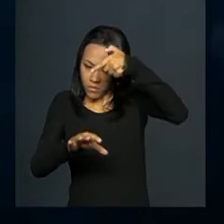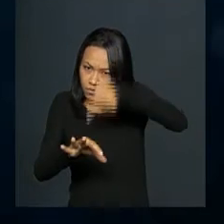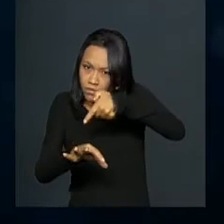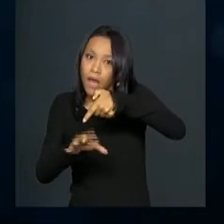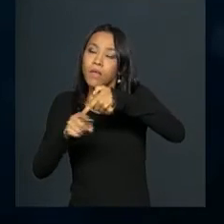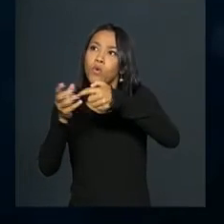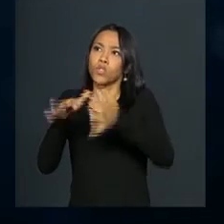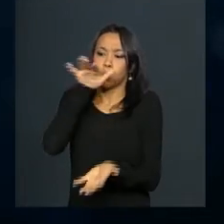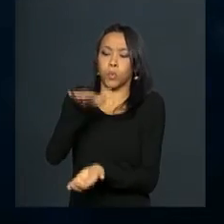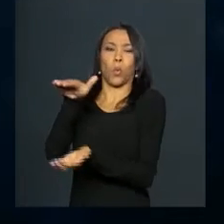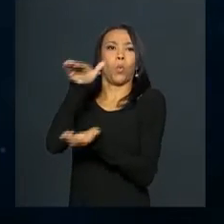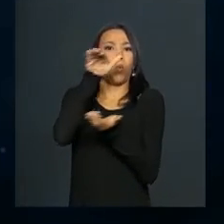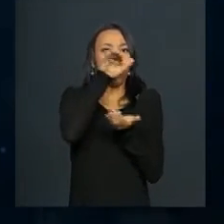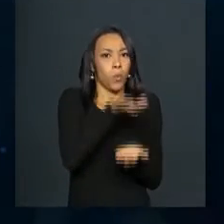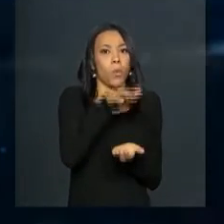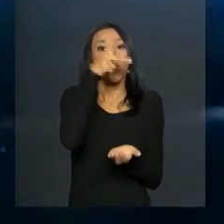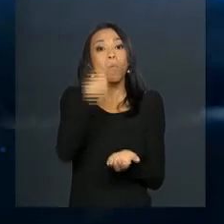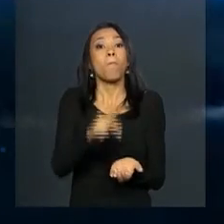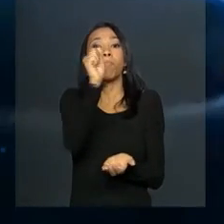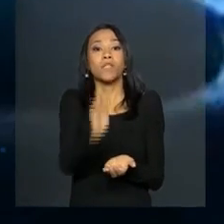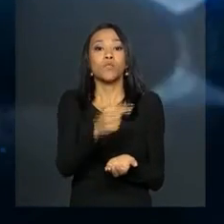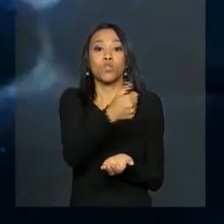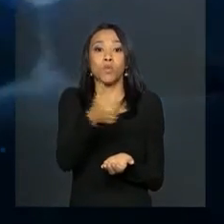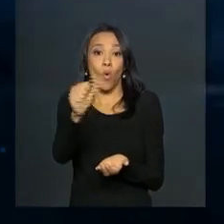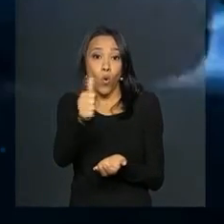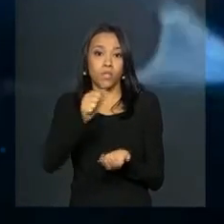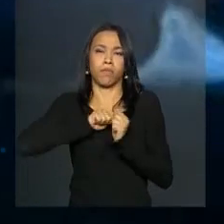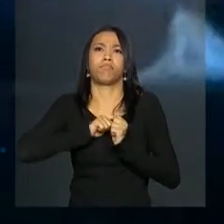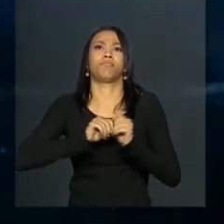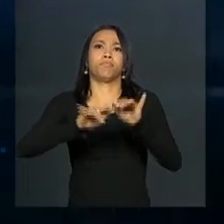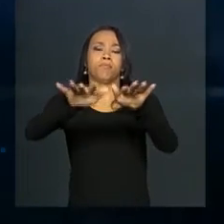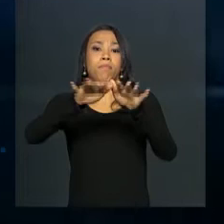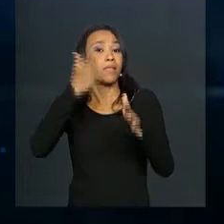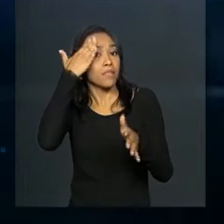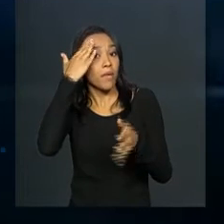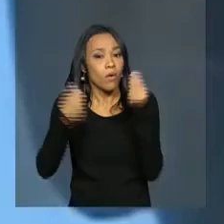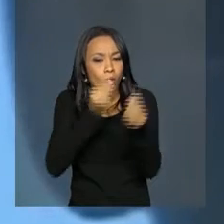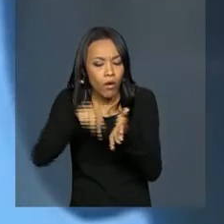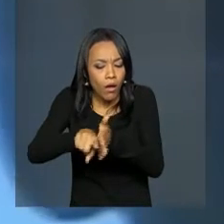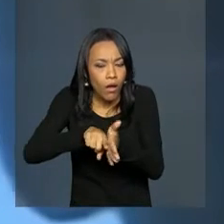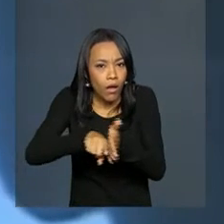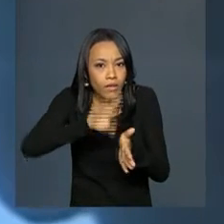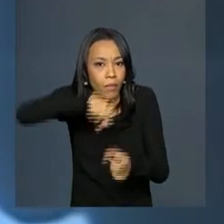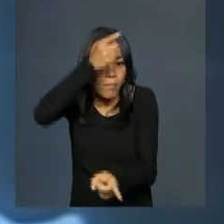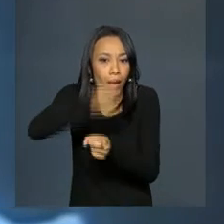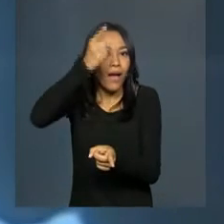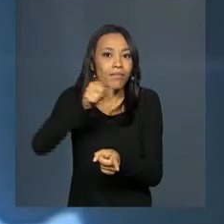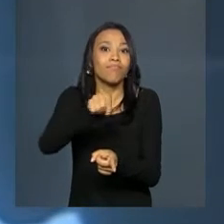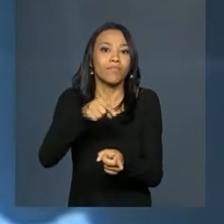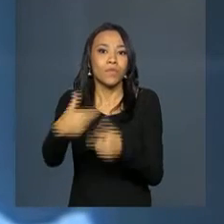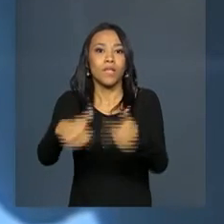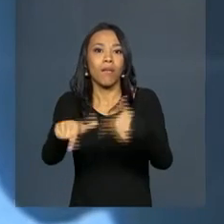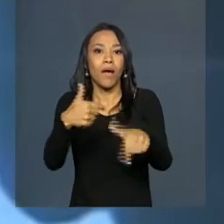em 2011 quando o país começou a fazer parte do projeto internacional erradicar a dengue foi quando teve início o trabalho